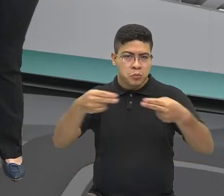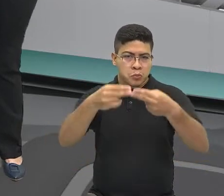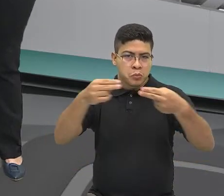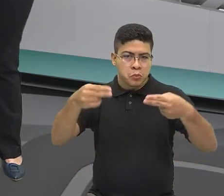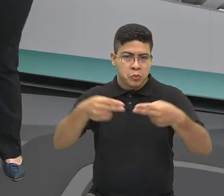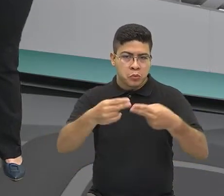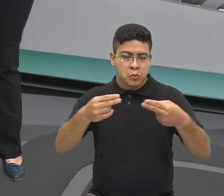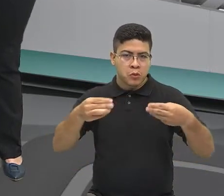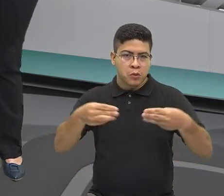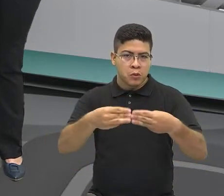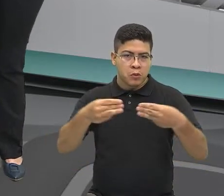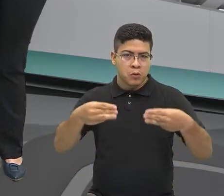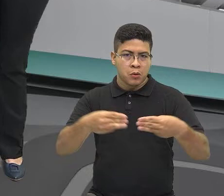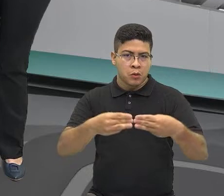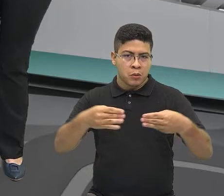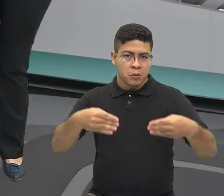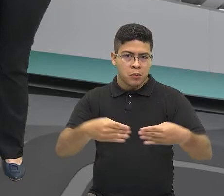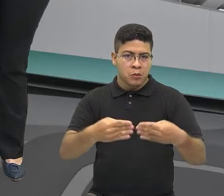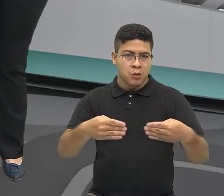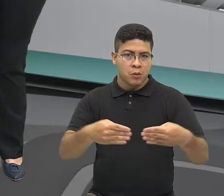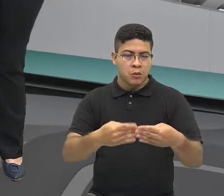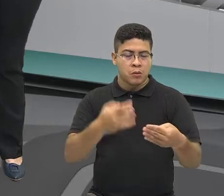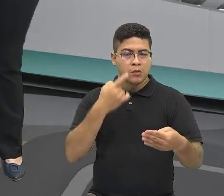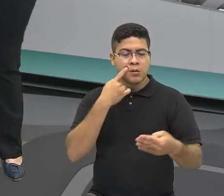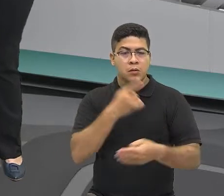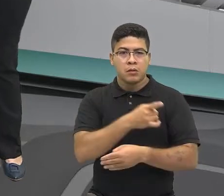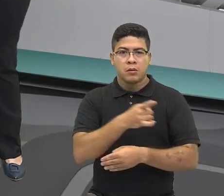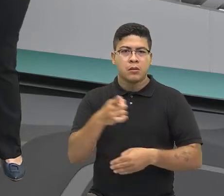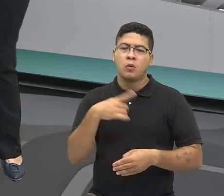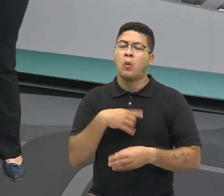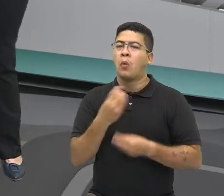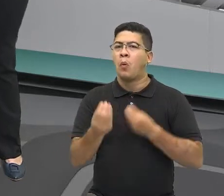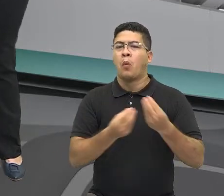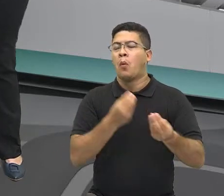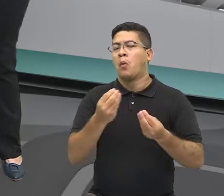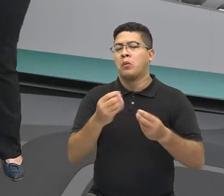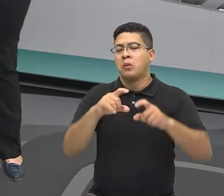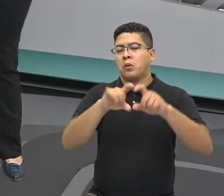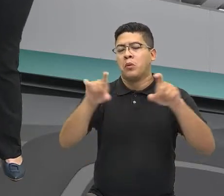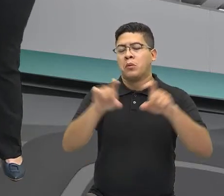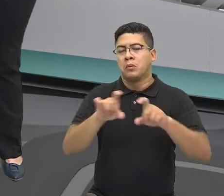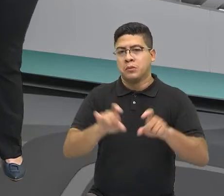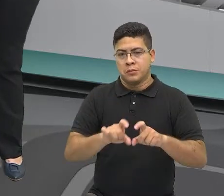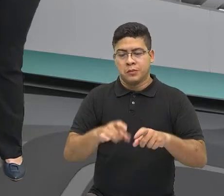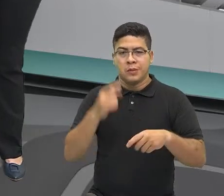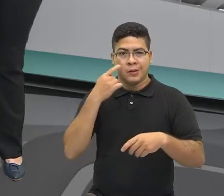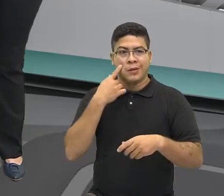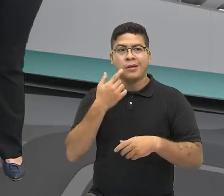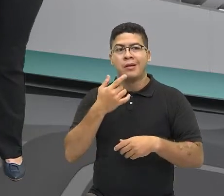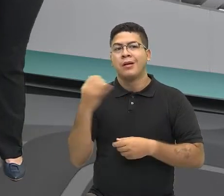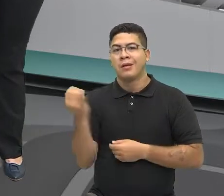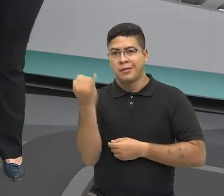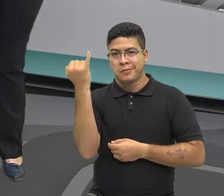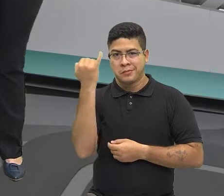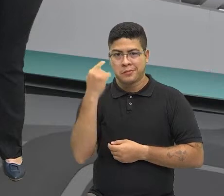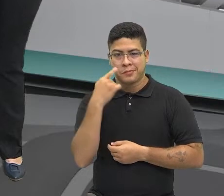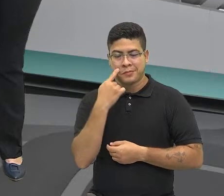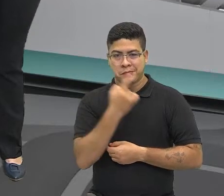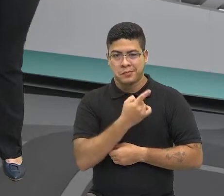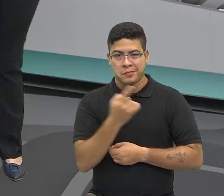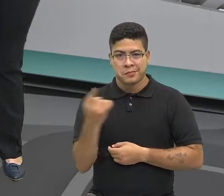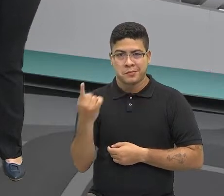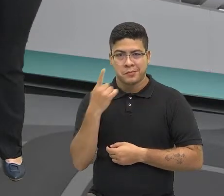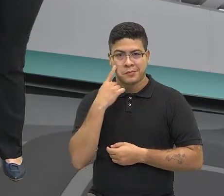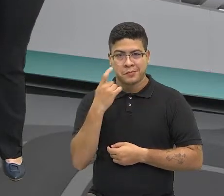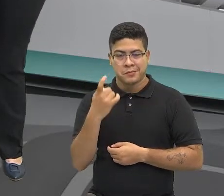se coloca, você vai trabalhar, né, a estrofe com quantos versos. Então, é isto que interessa para o